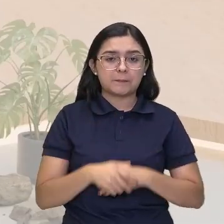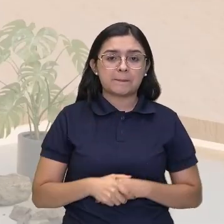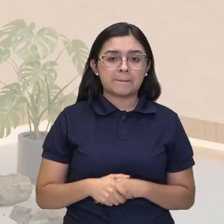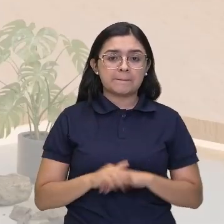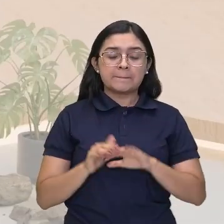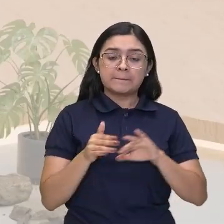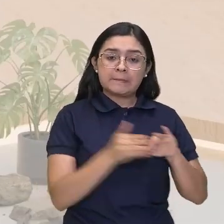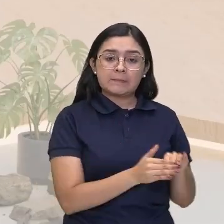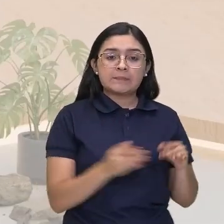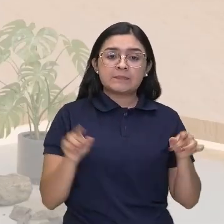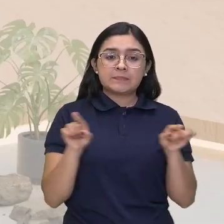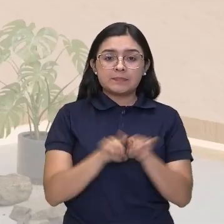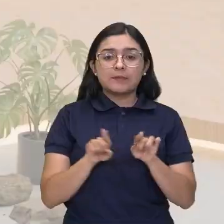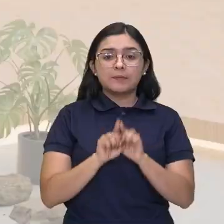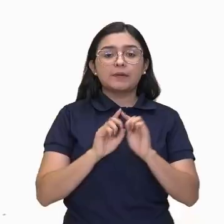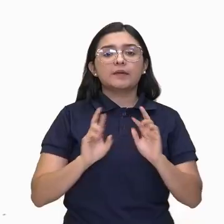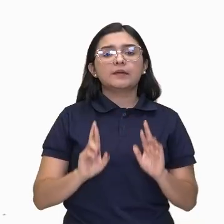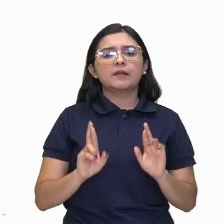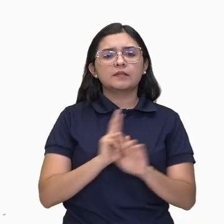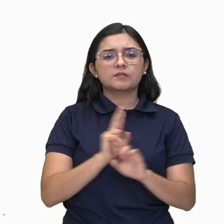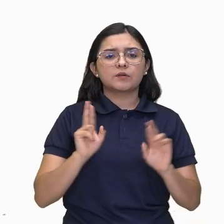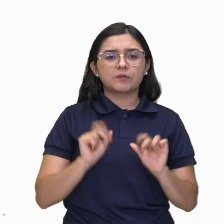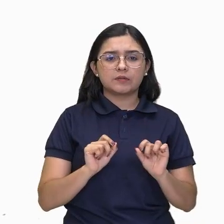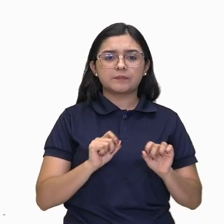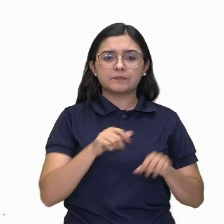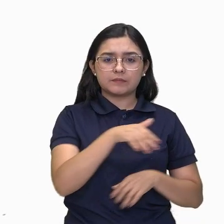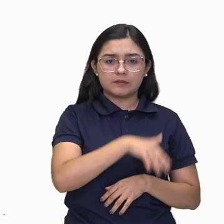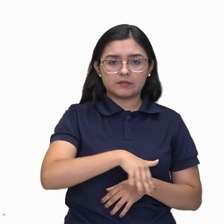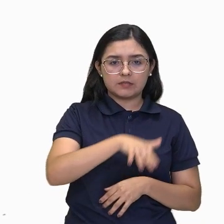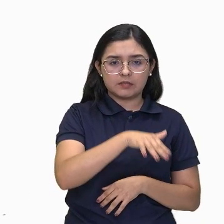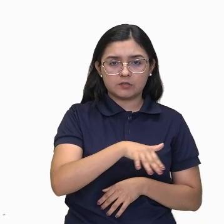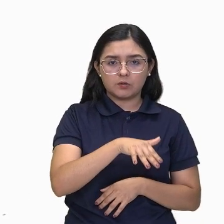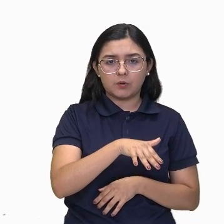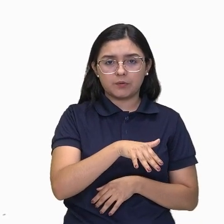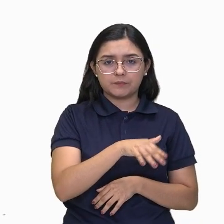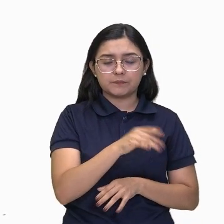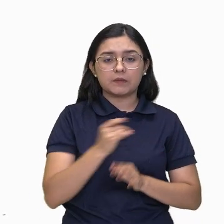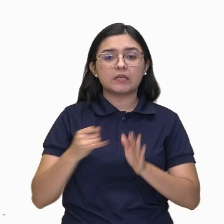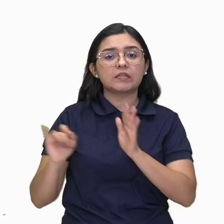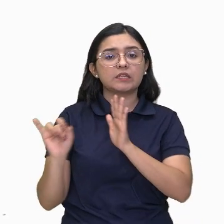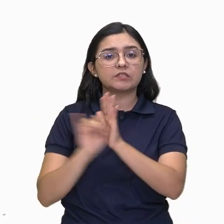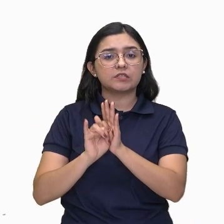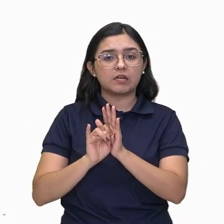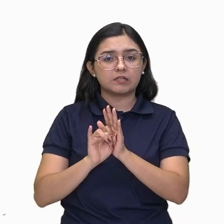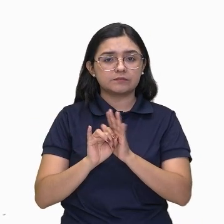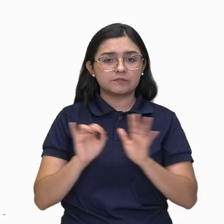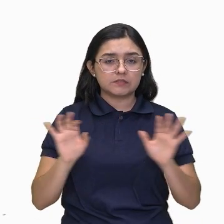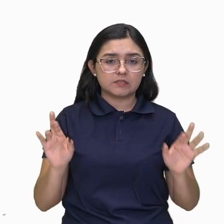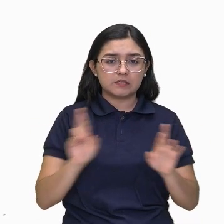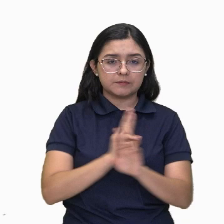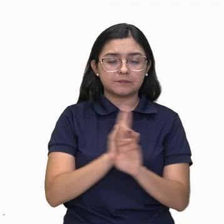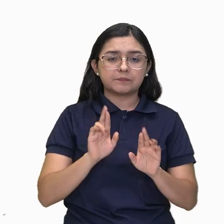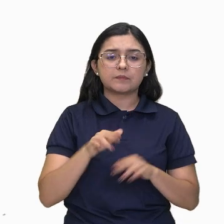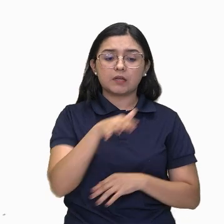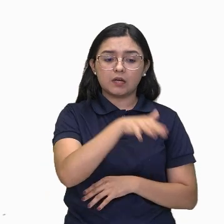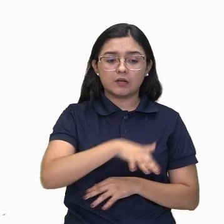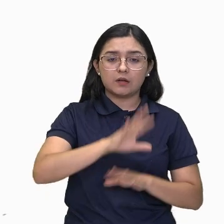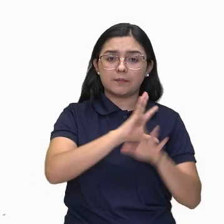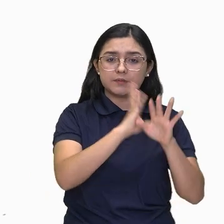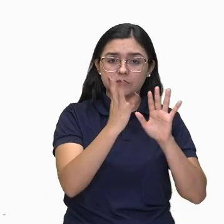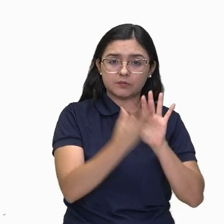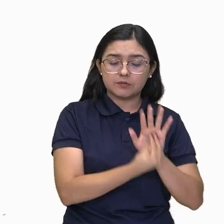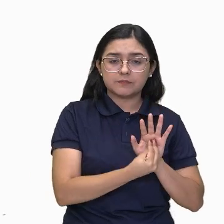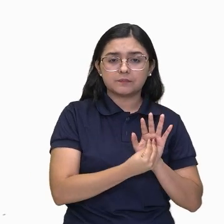vê também a questão da relação, né, entre o território e a identidade, né? O território amazônico não é apenas